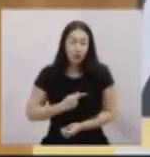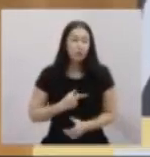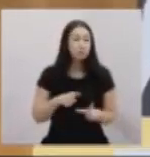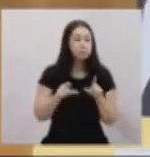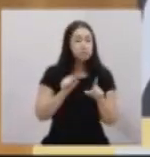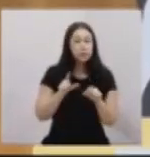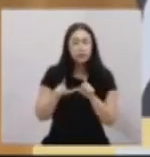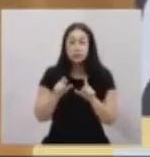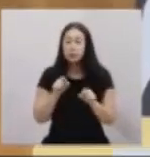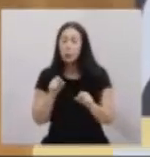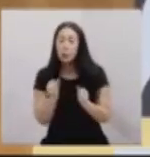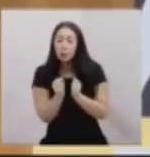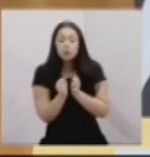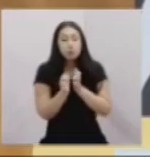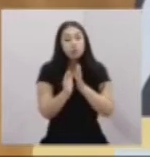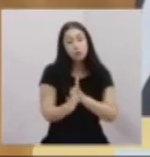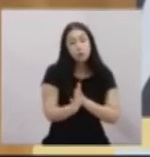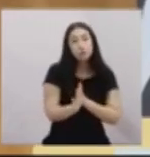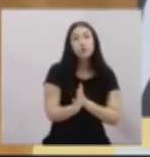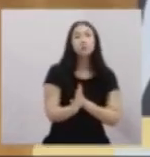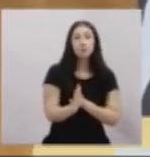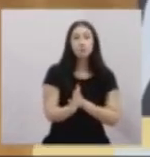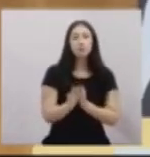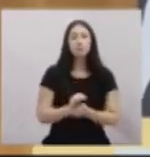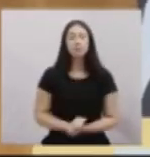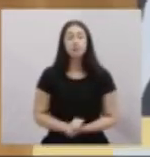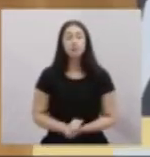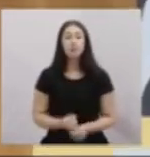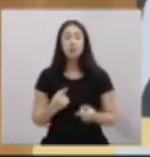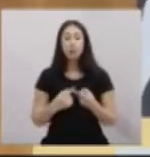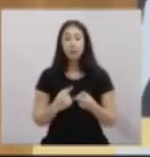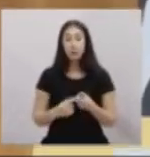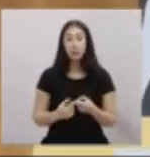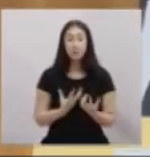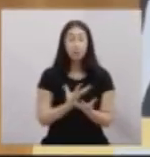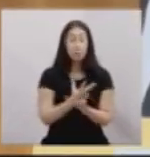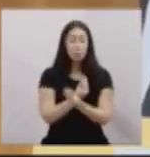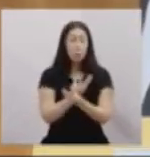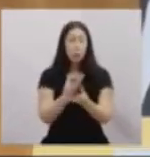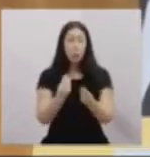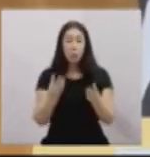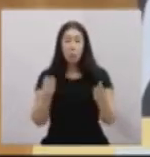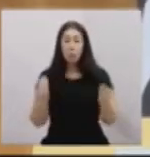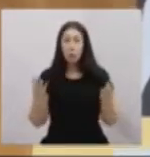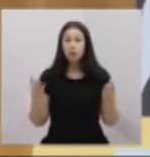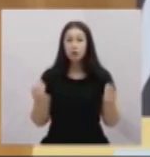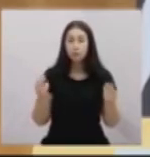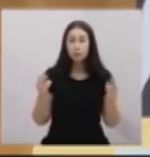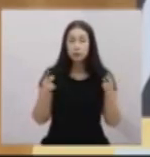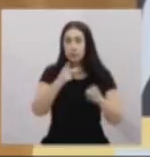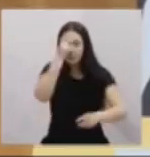escolhas, com o seu comportamento, com o seu agir, porque muitos estão